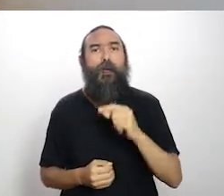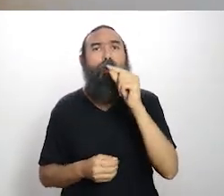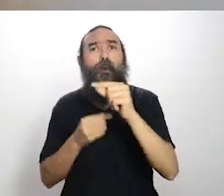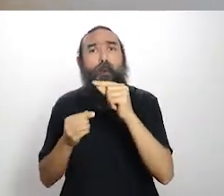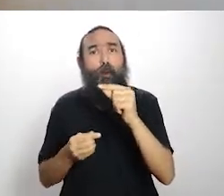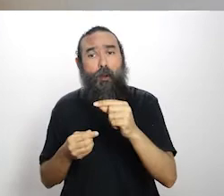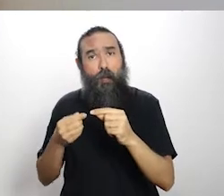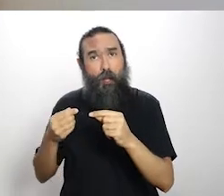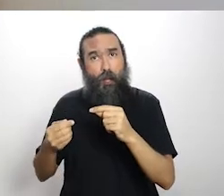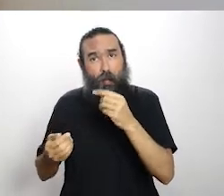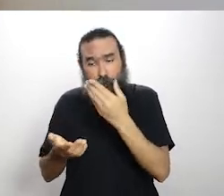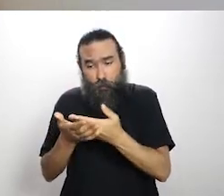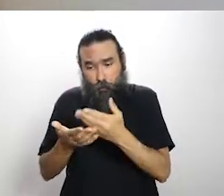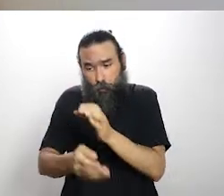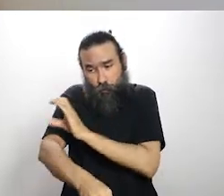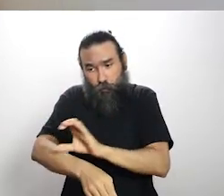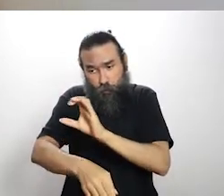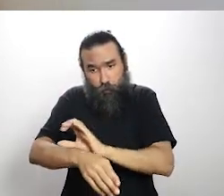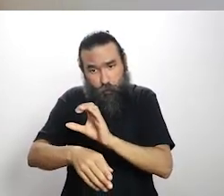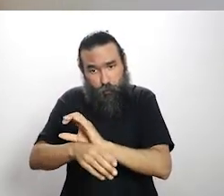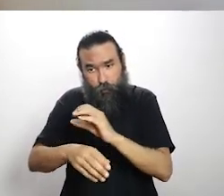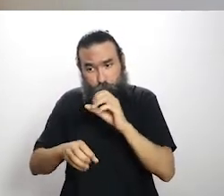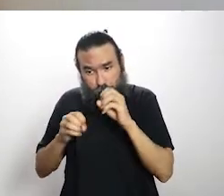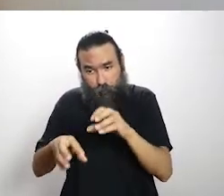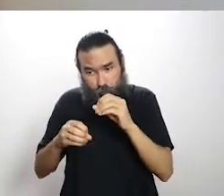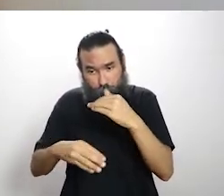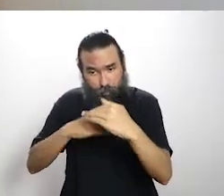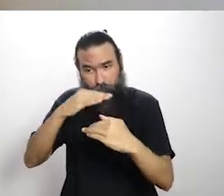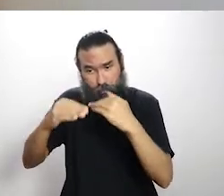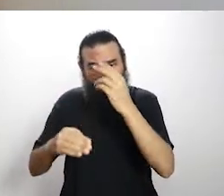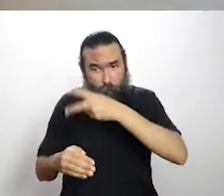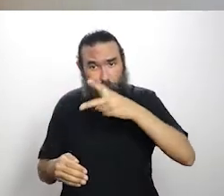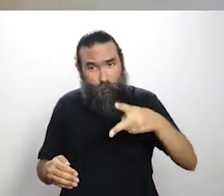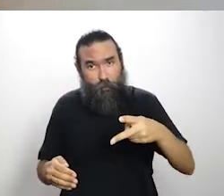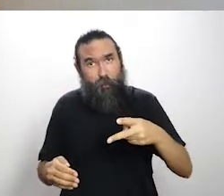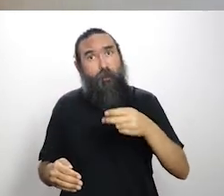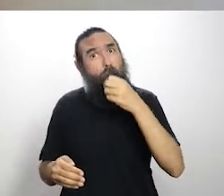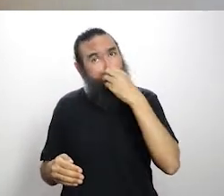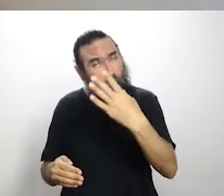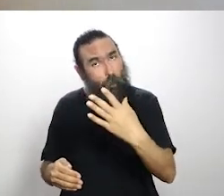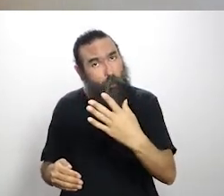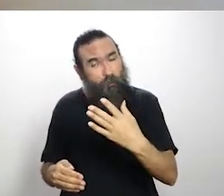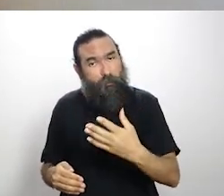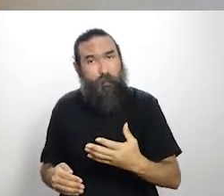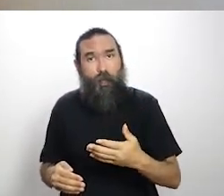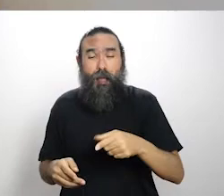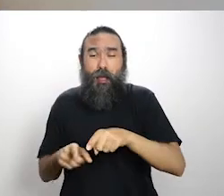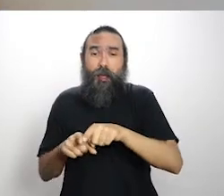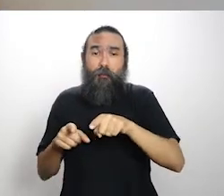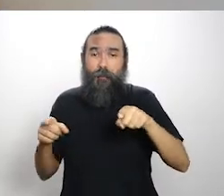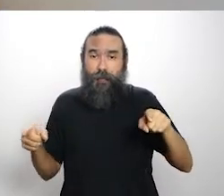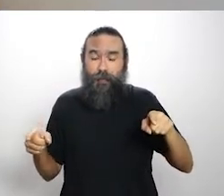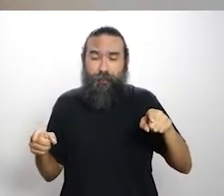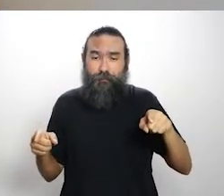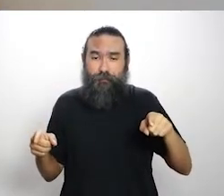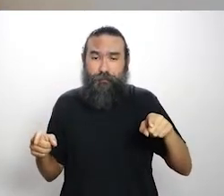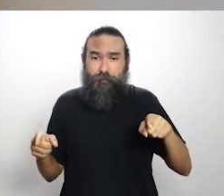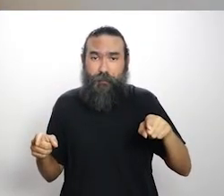professores, teve um avanço de ter uma formação de professores, né? Porém, ainda